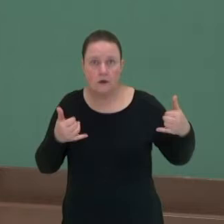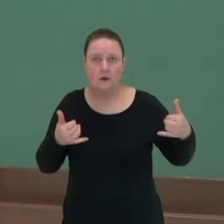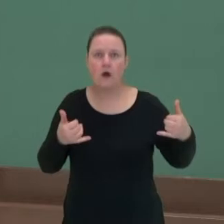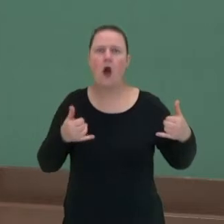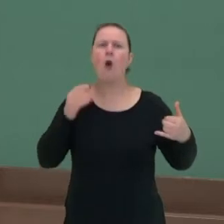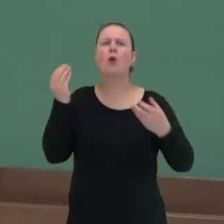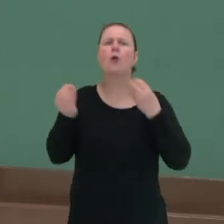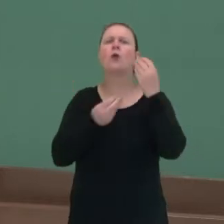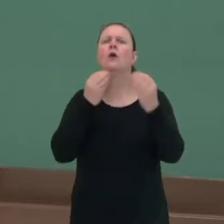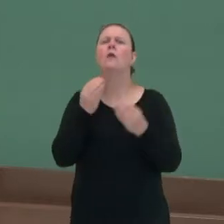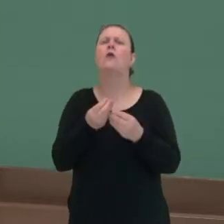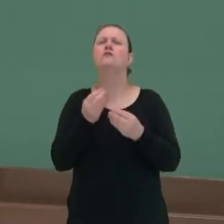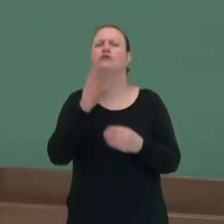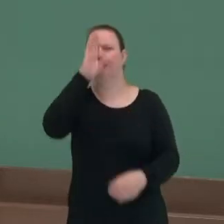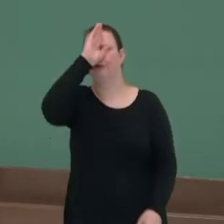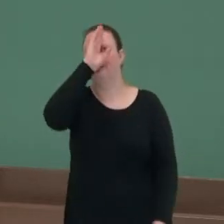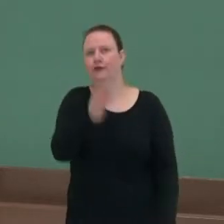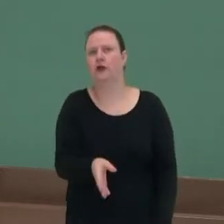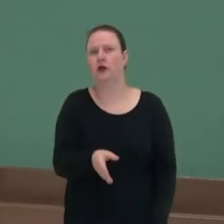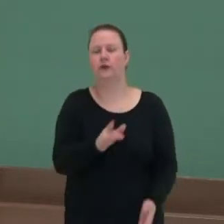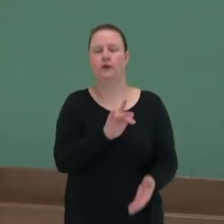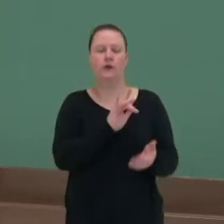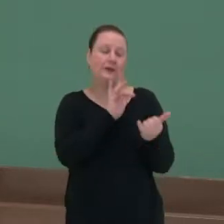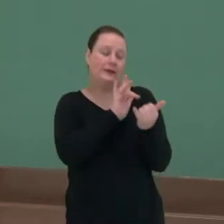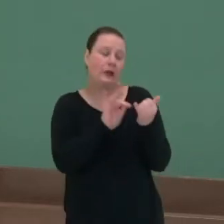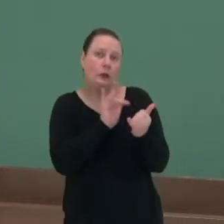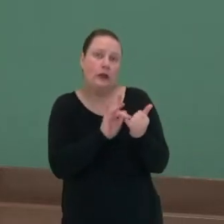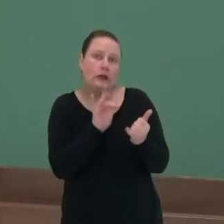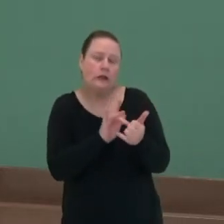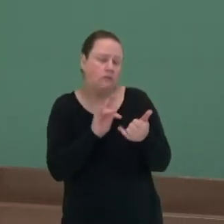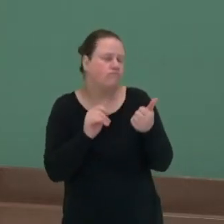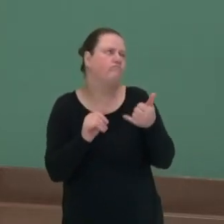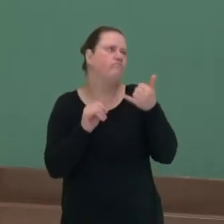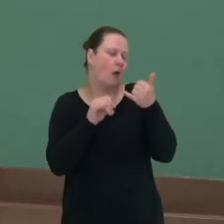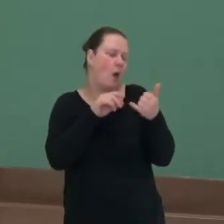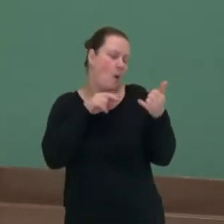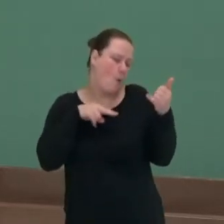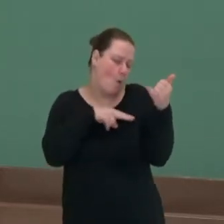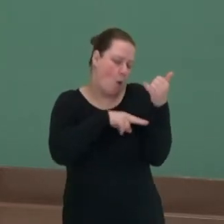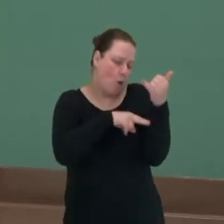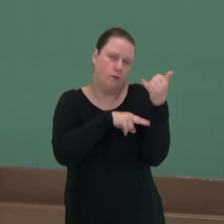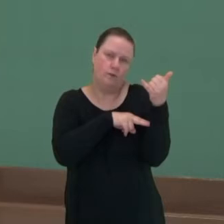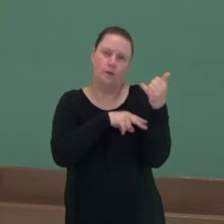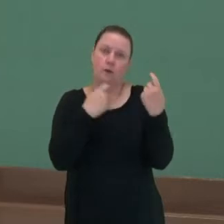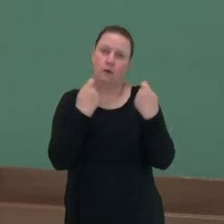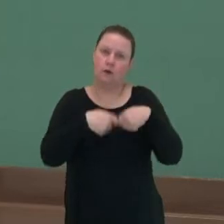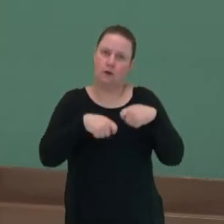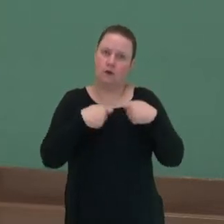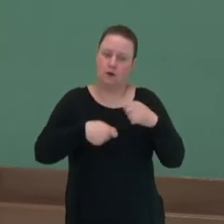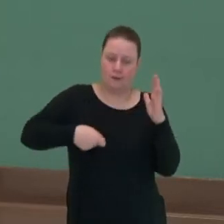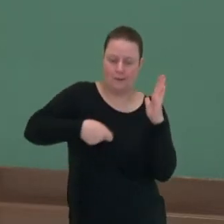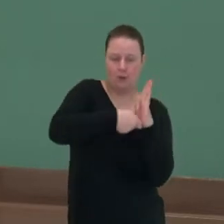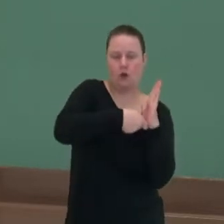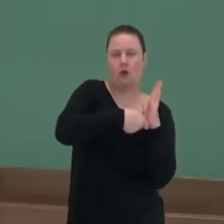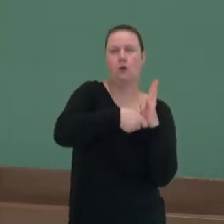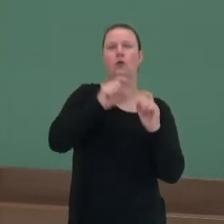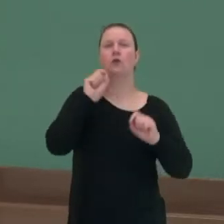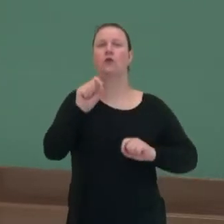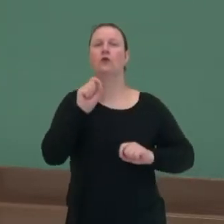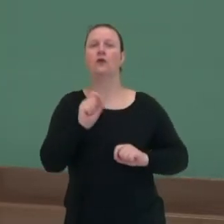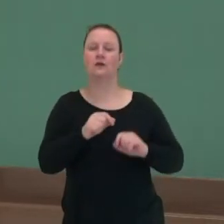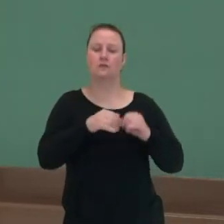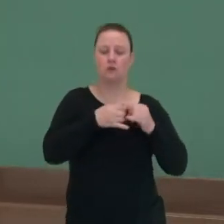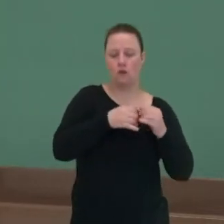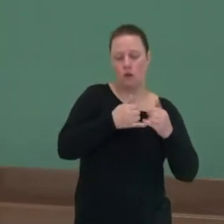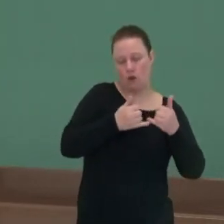o carregador do celular? Então, ele é um fio. E a energia elétrica vai percorrer esse fio até